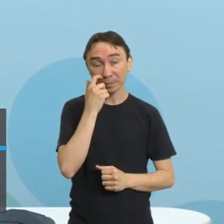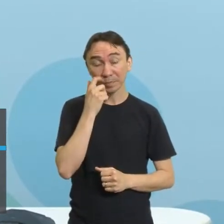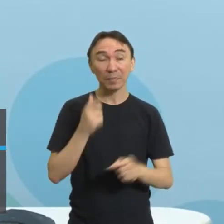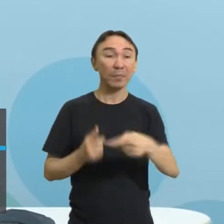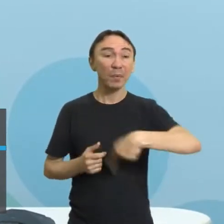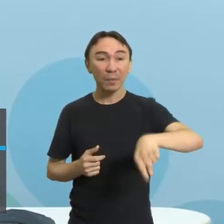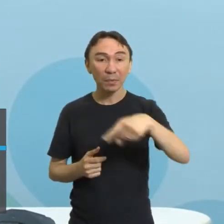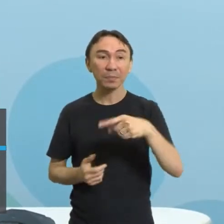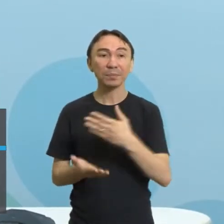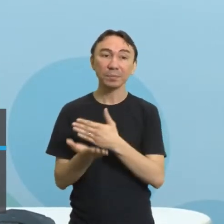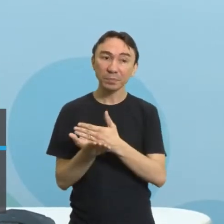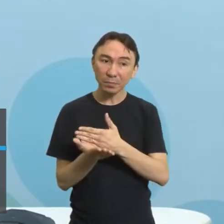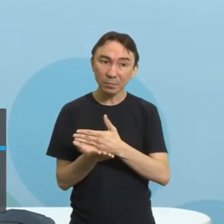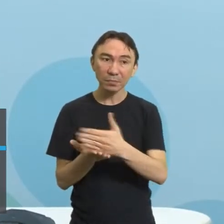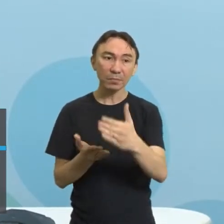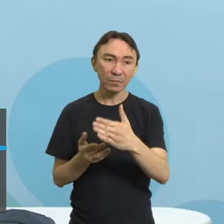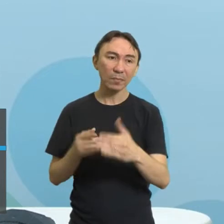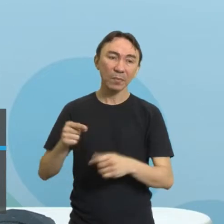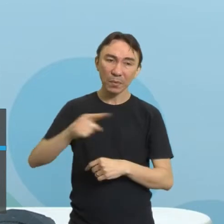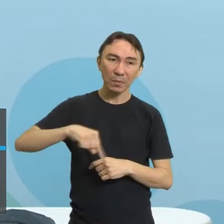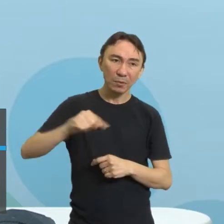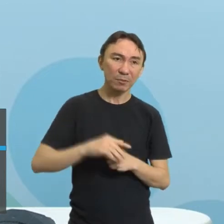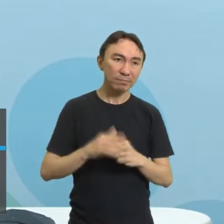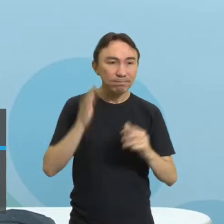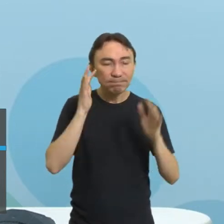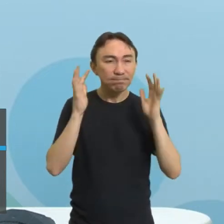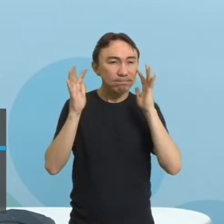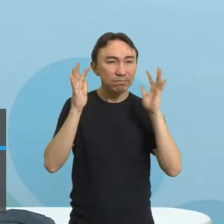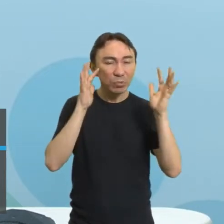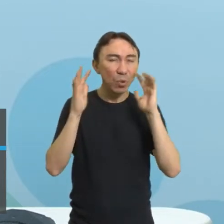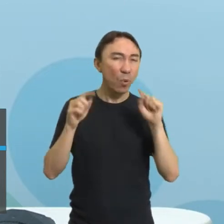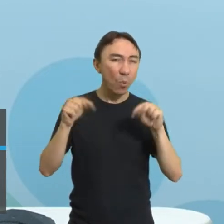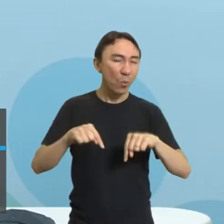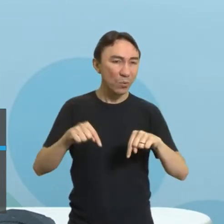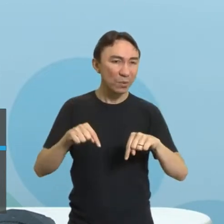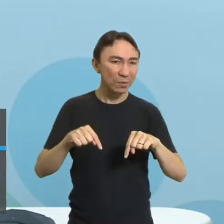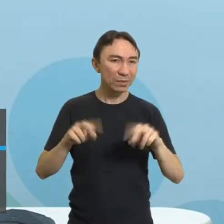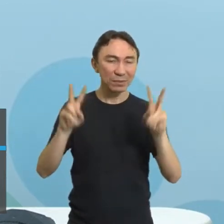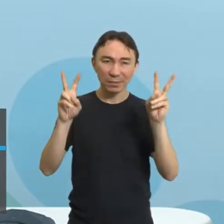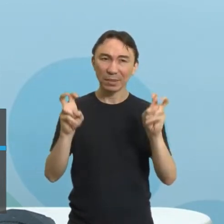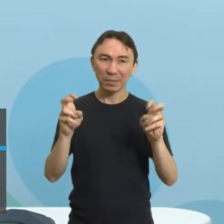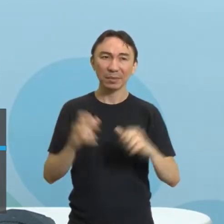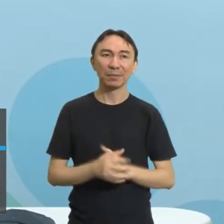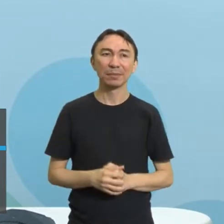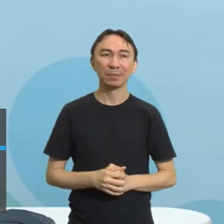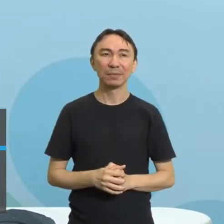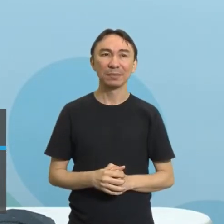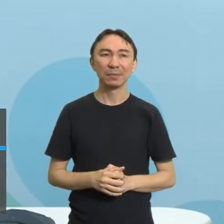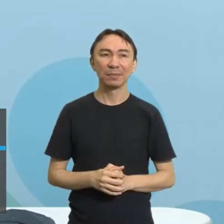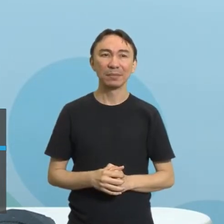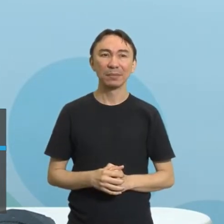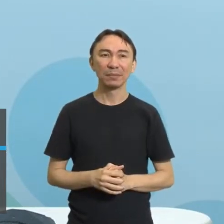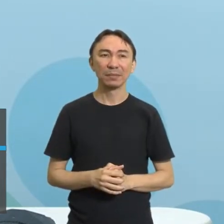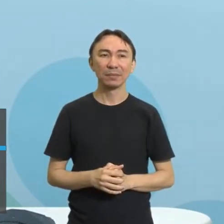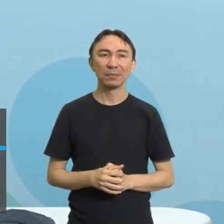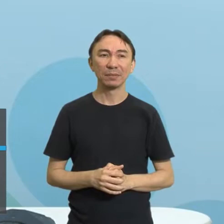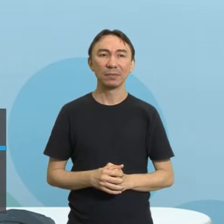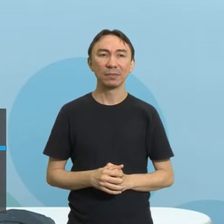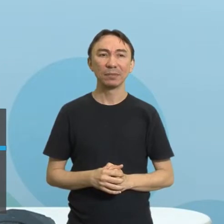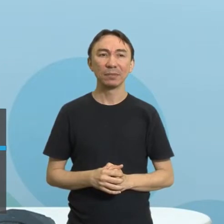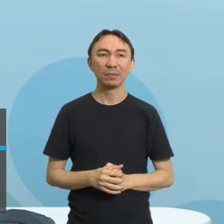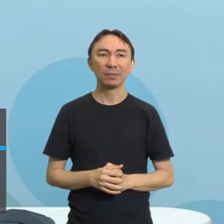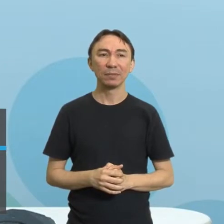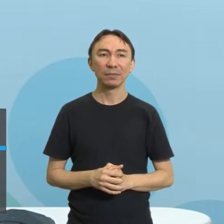as nossas reflexões sobre a temática de hoje, nós gostaríamos